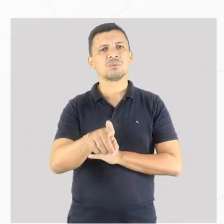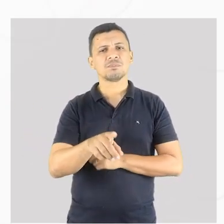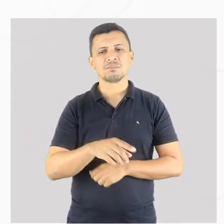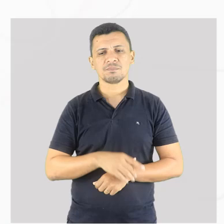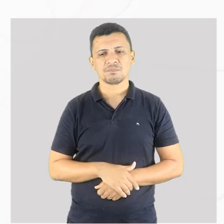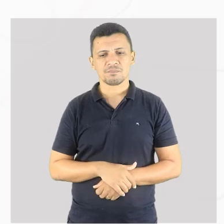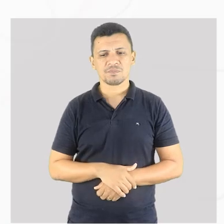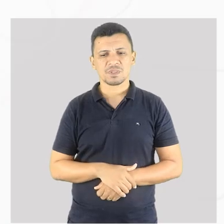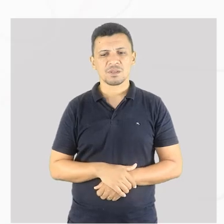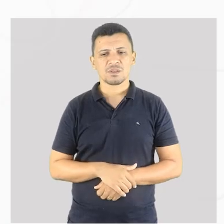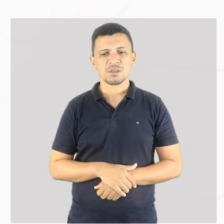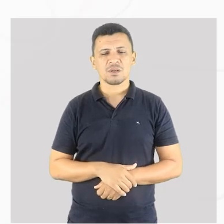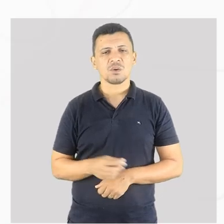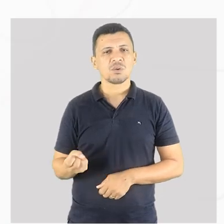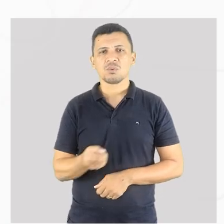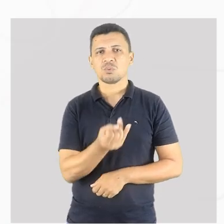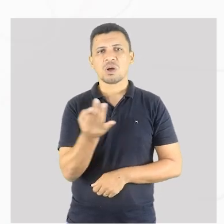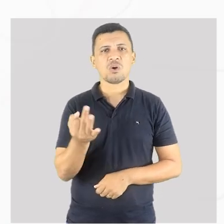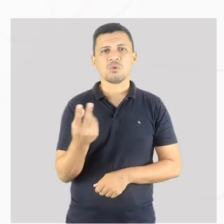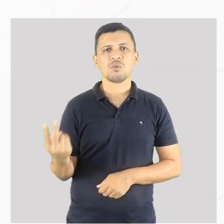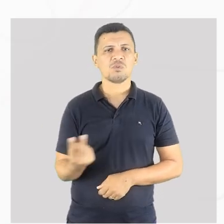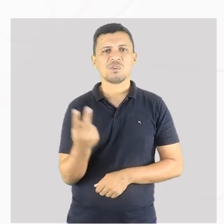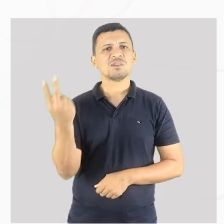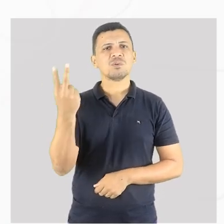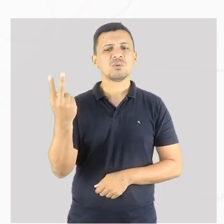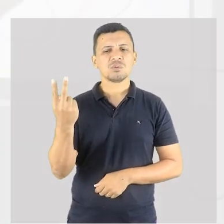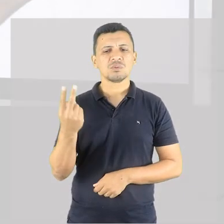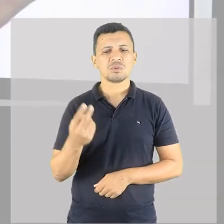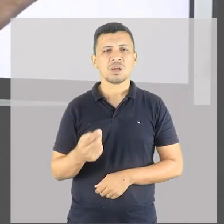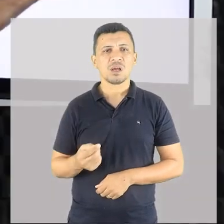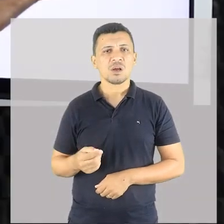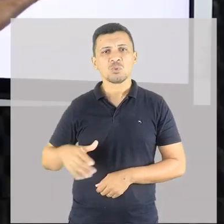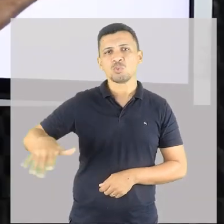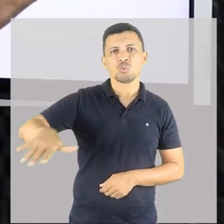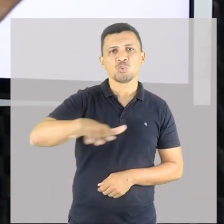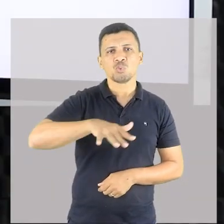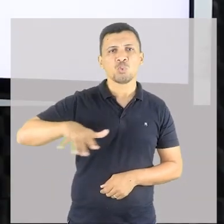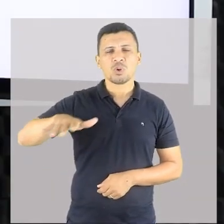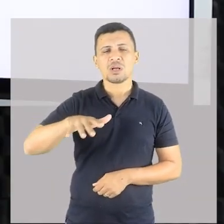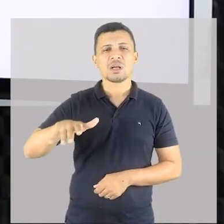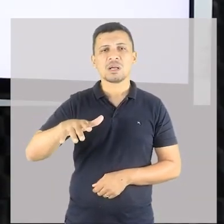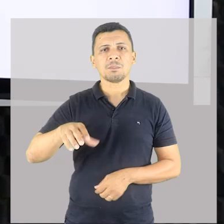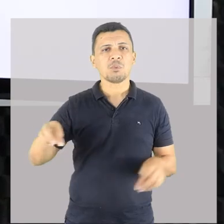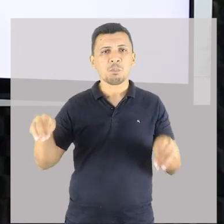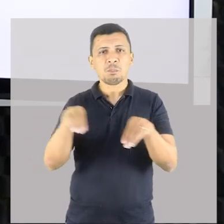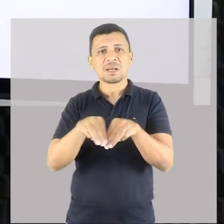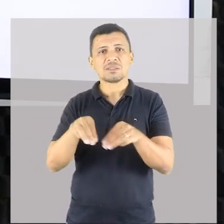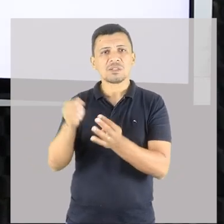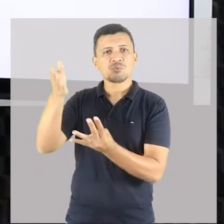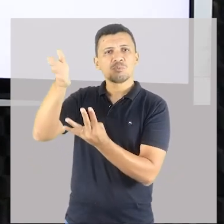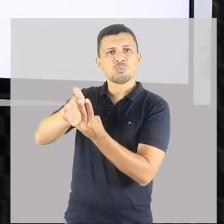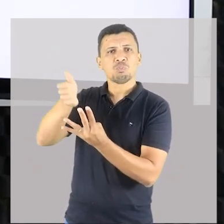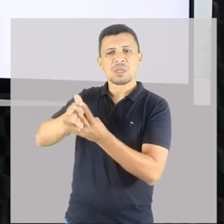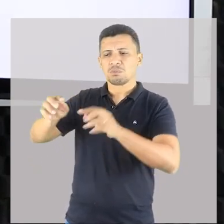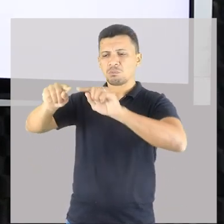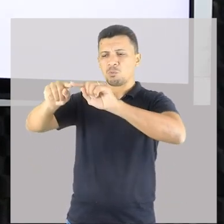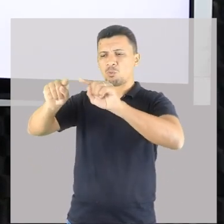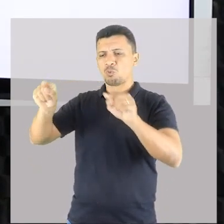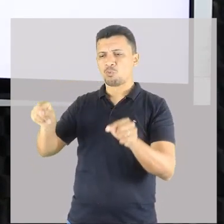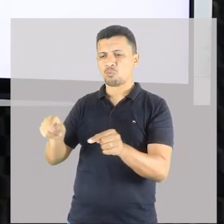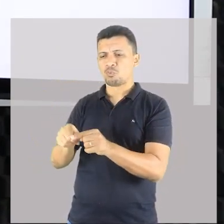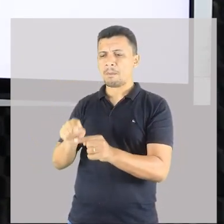seguinte: qual vai ser o valor do campo magnético bem aqui, ó, no meio da espira?